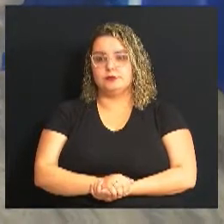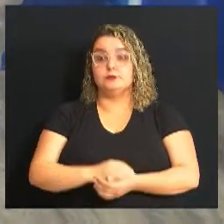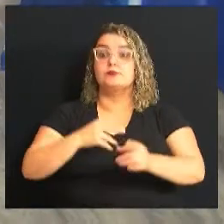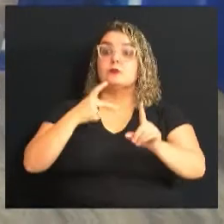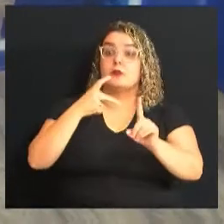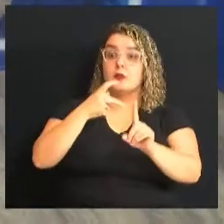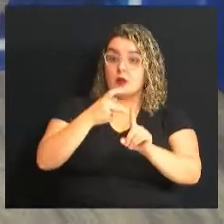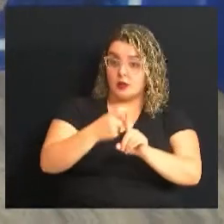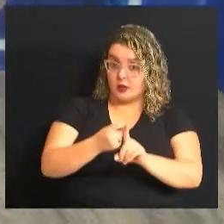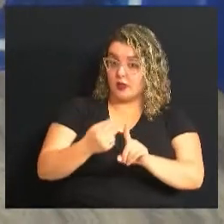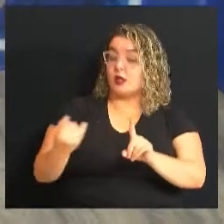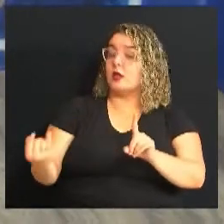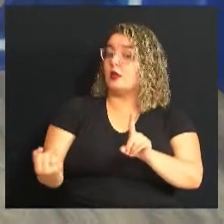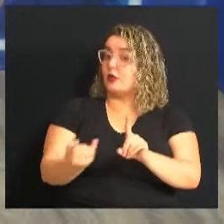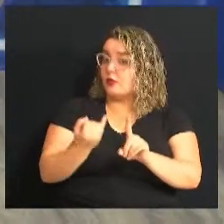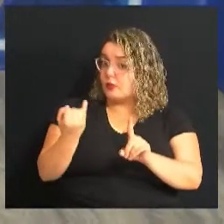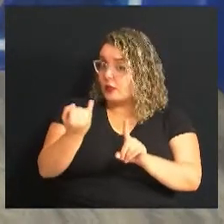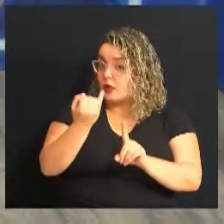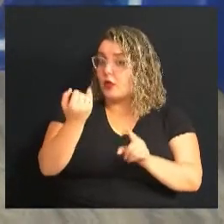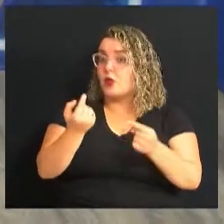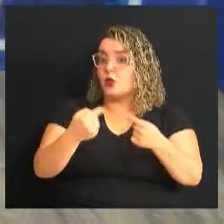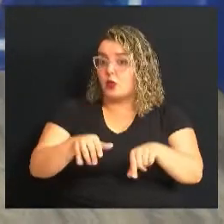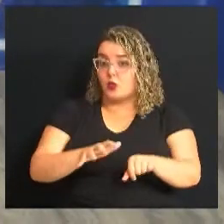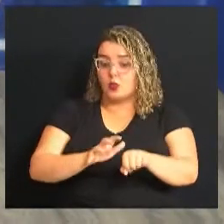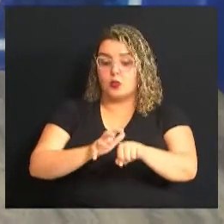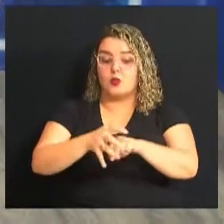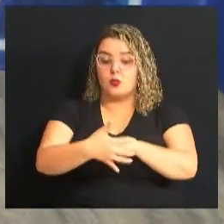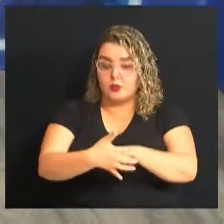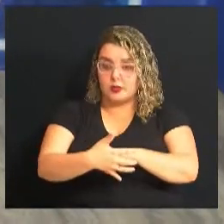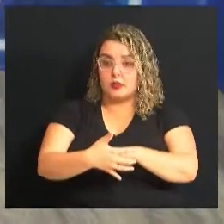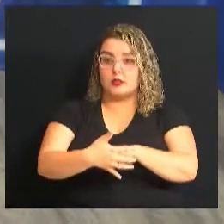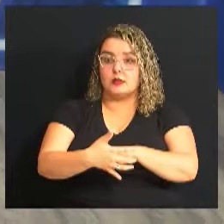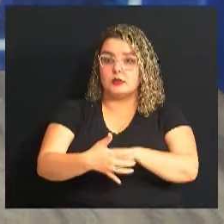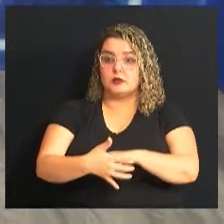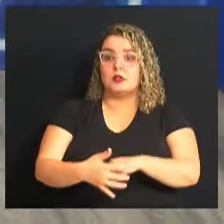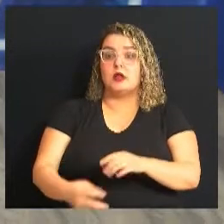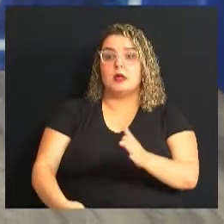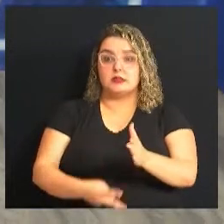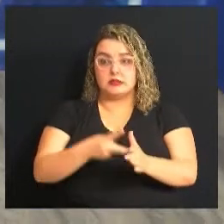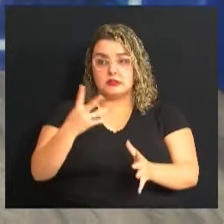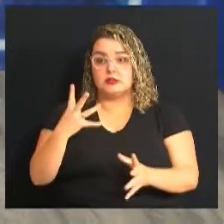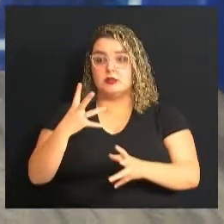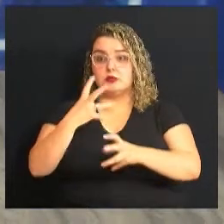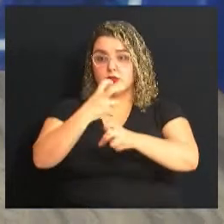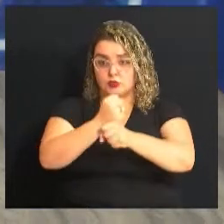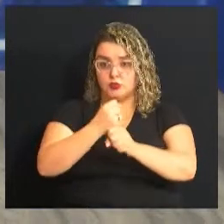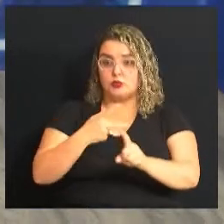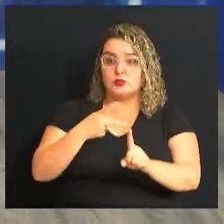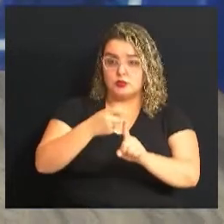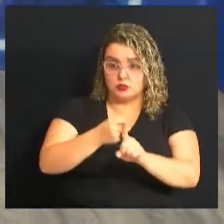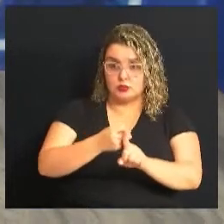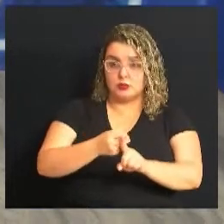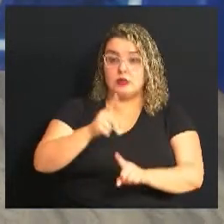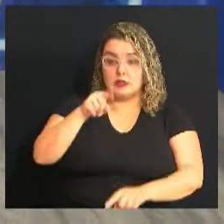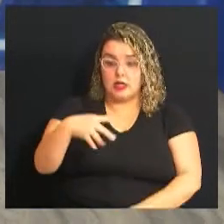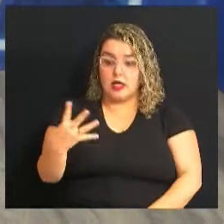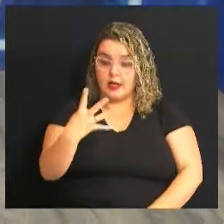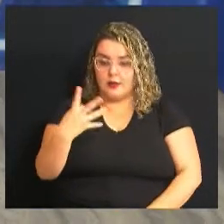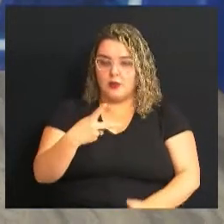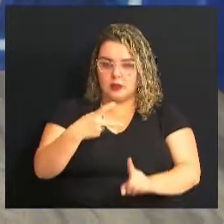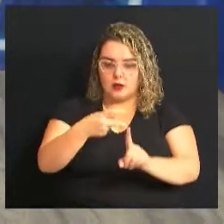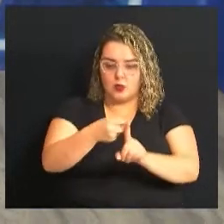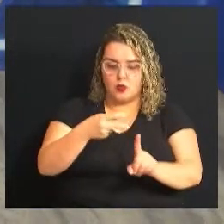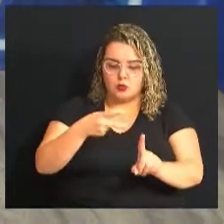Vacinação importantíssima contra a Covid-19, esta segunda dose de reforço, que seria a 4ª dose. E a